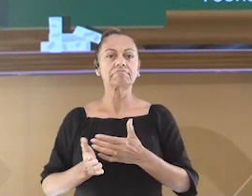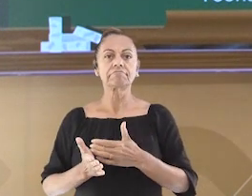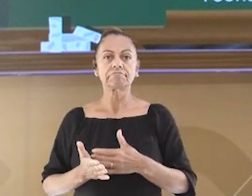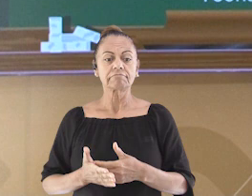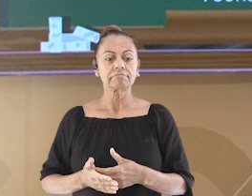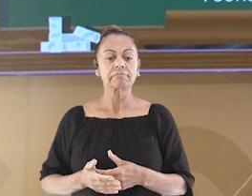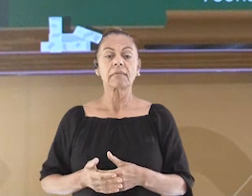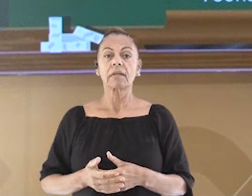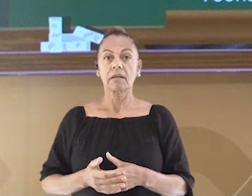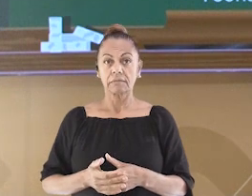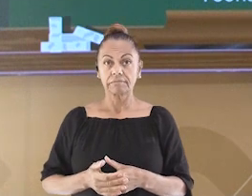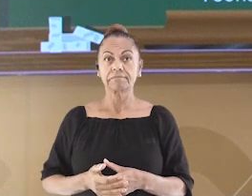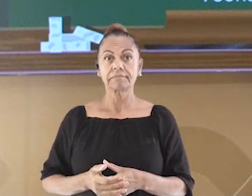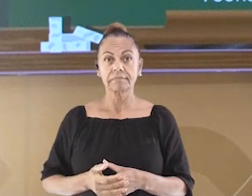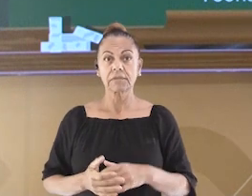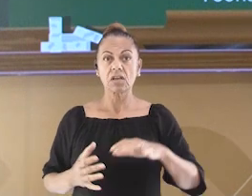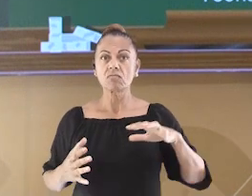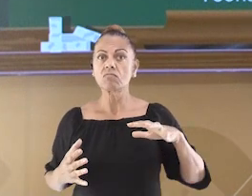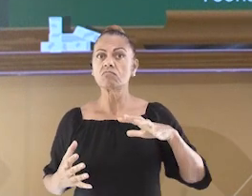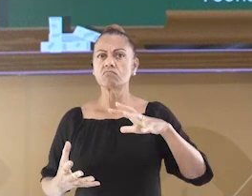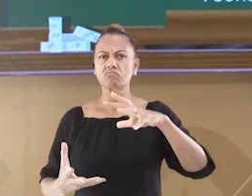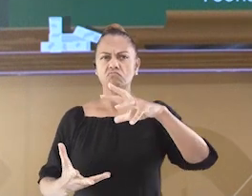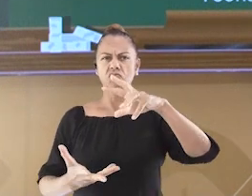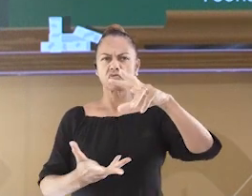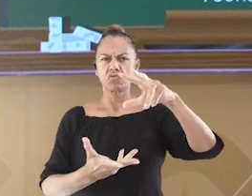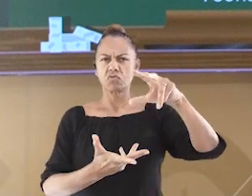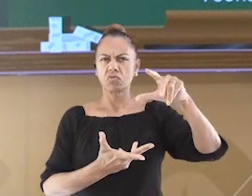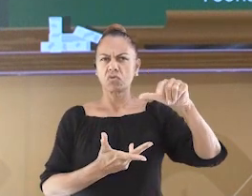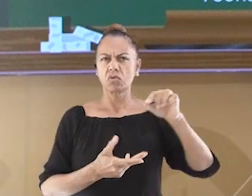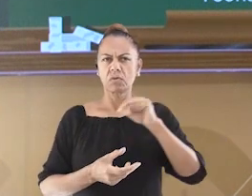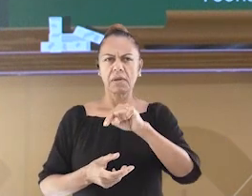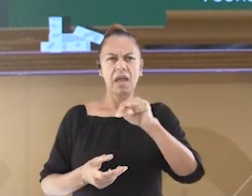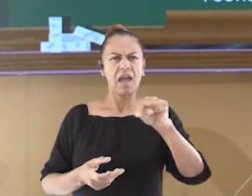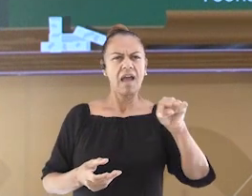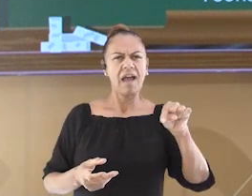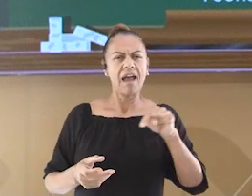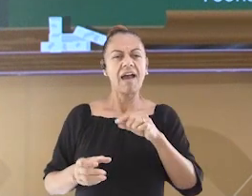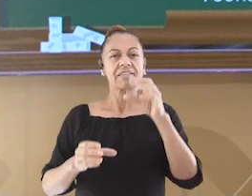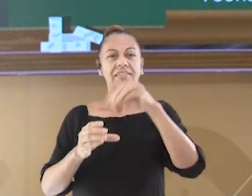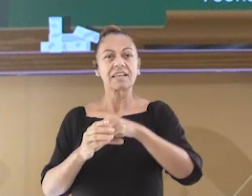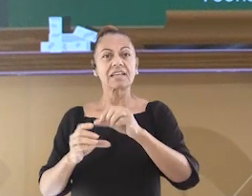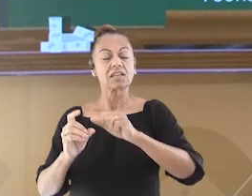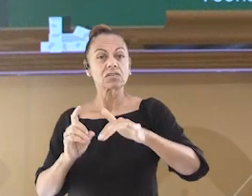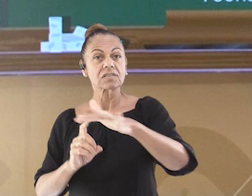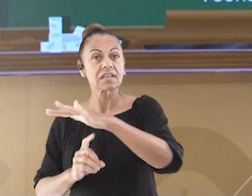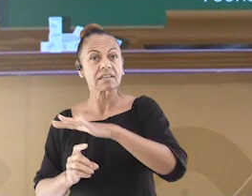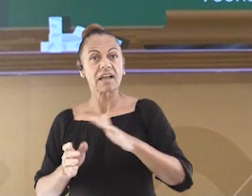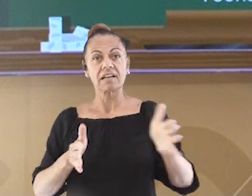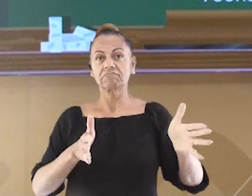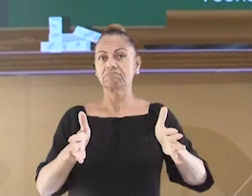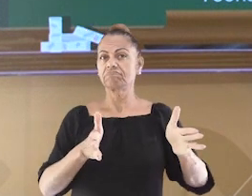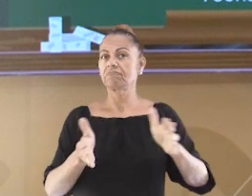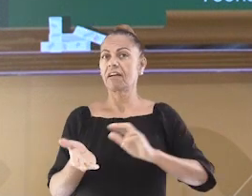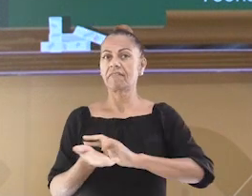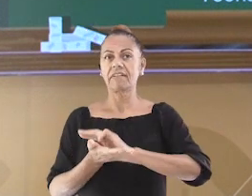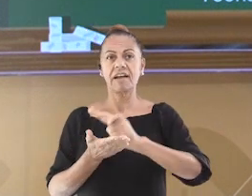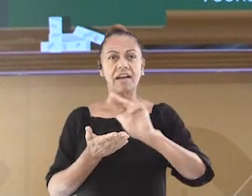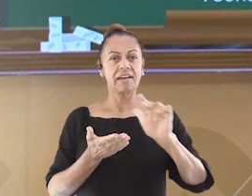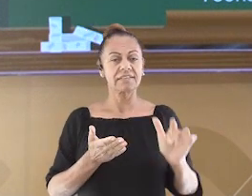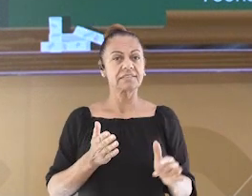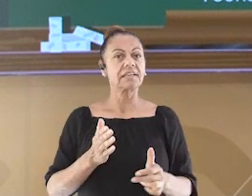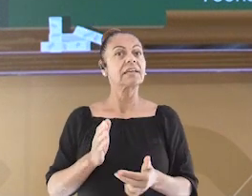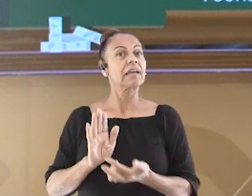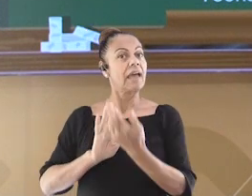Ética é um princípio, ela é duradoura, ela é universal, porque ela é válida em diferentes sociedades e